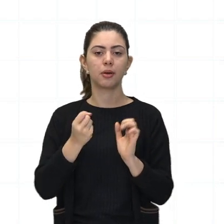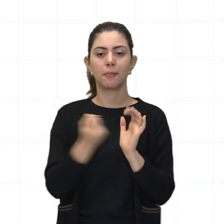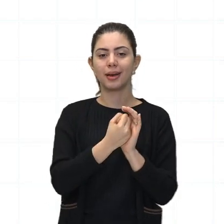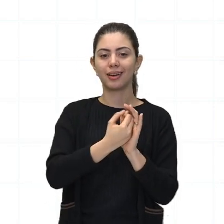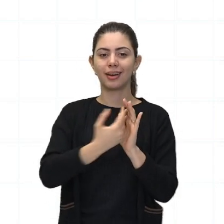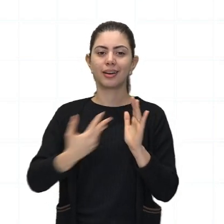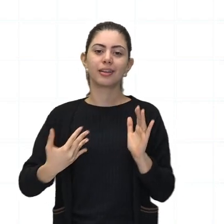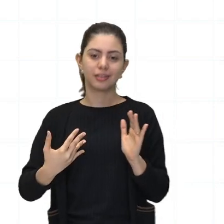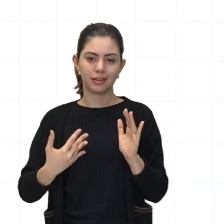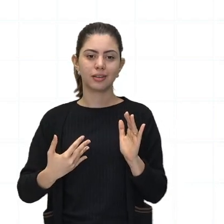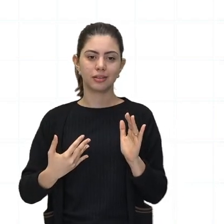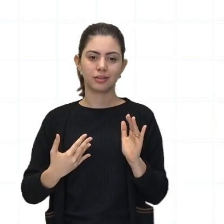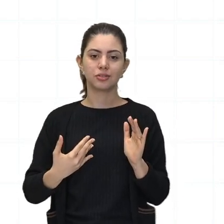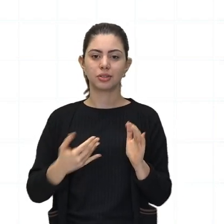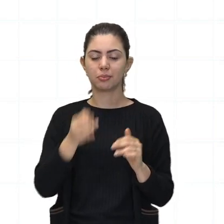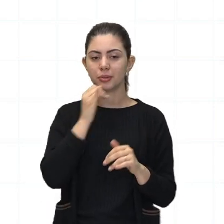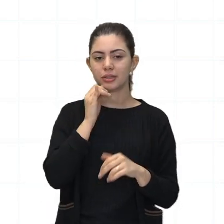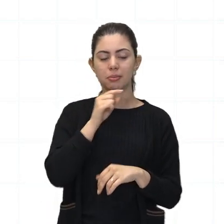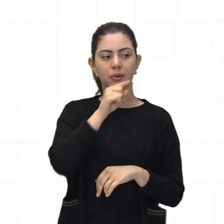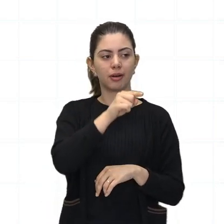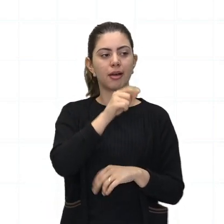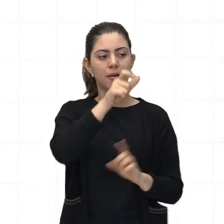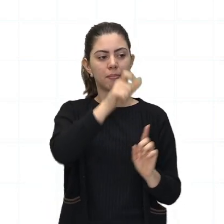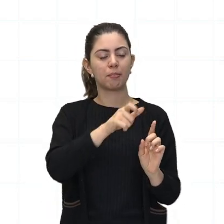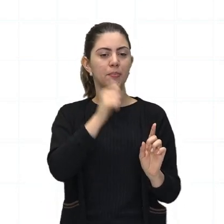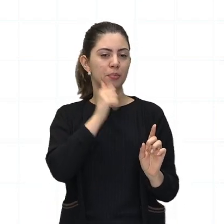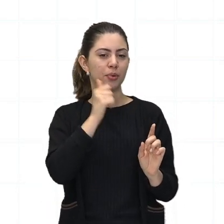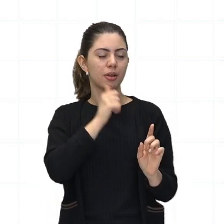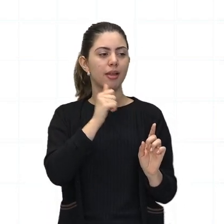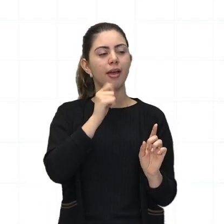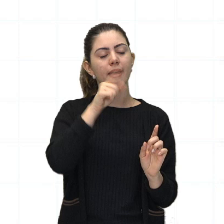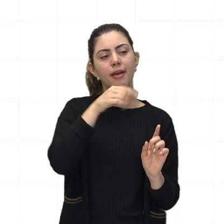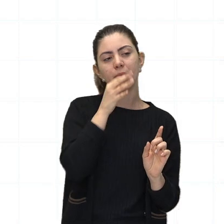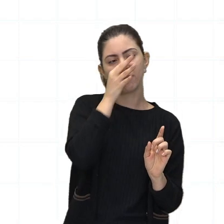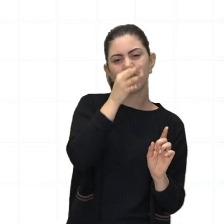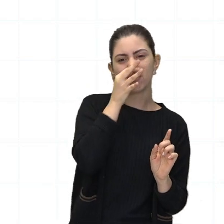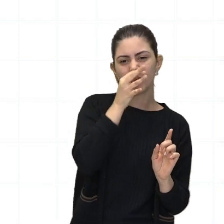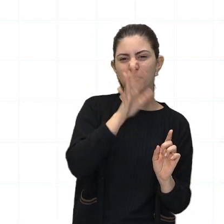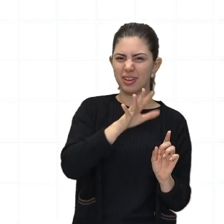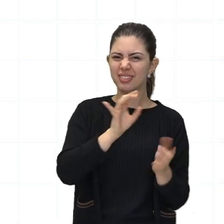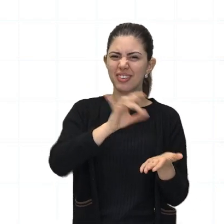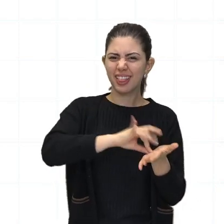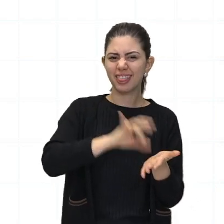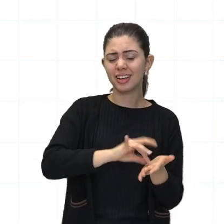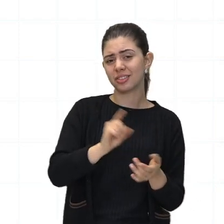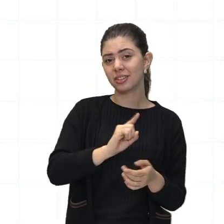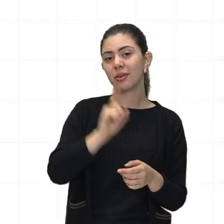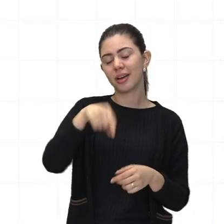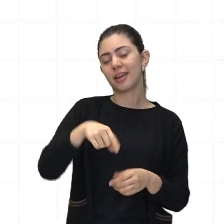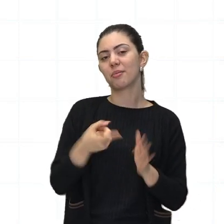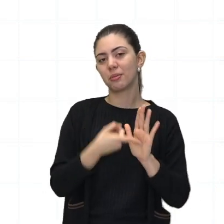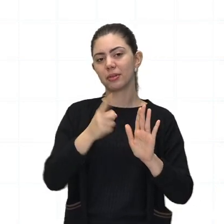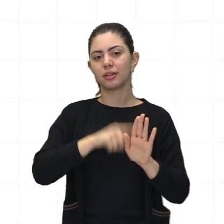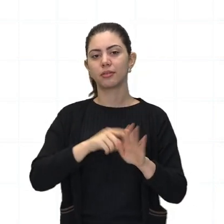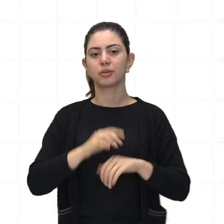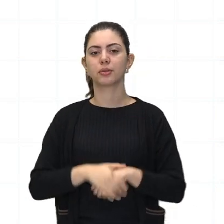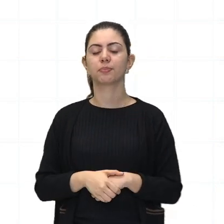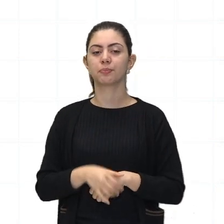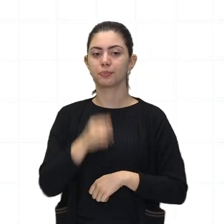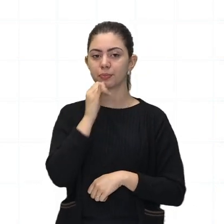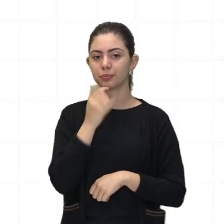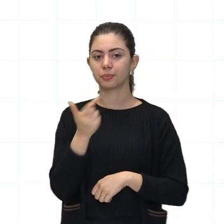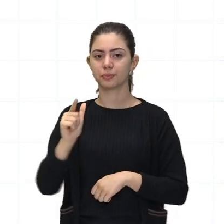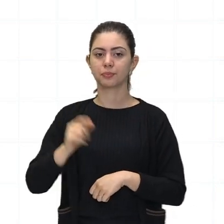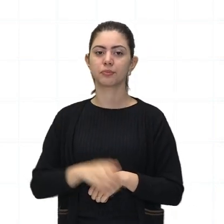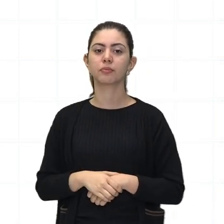ela é uma rosa, eu não tenho como. Eu estou fazendo uma comparação implícita que é uma metáfora. Continuando, a gente tem aí os dois sairão pelo mundo, que é como um